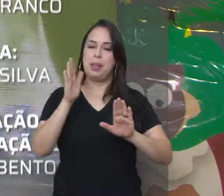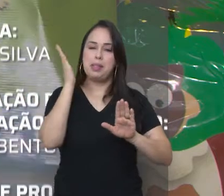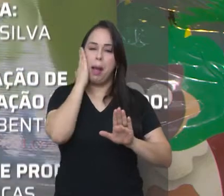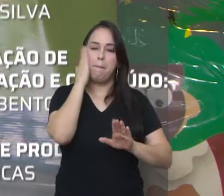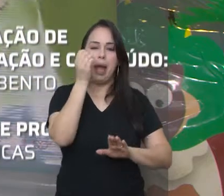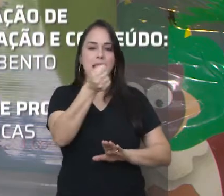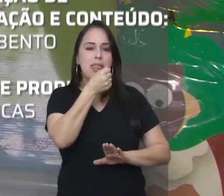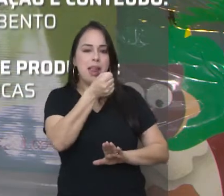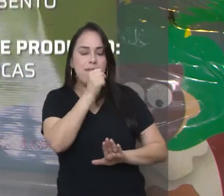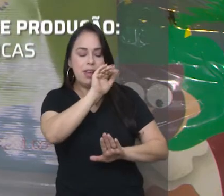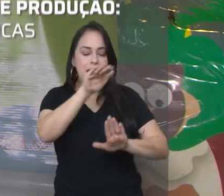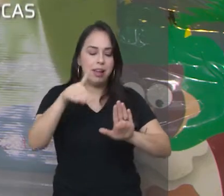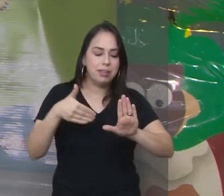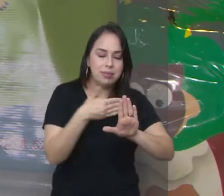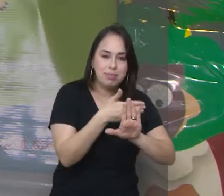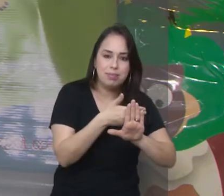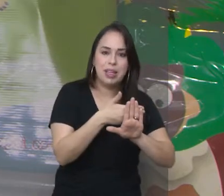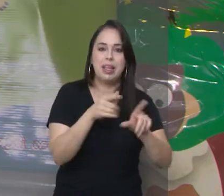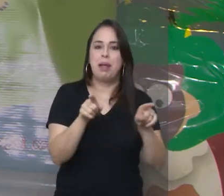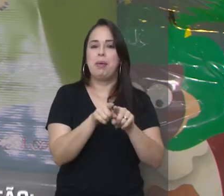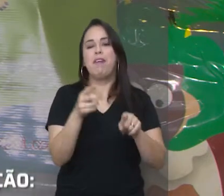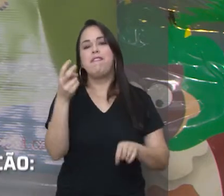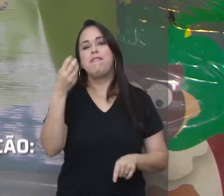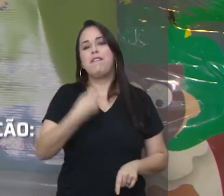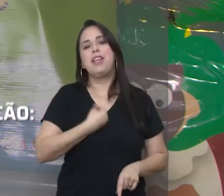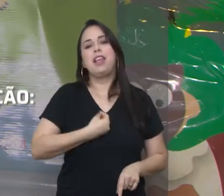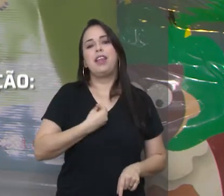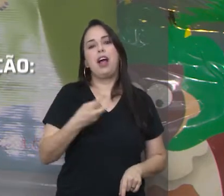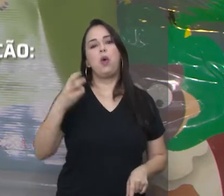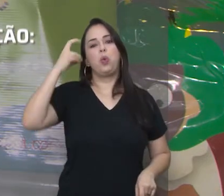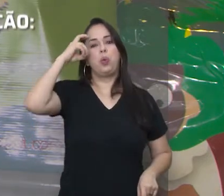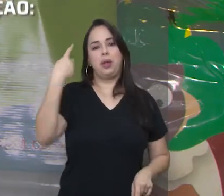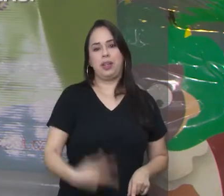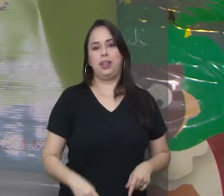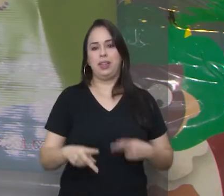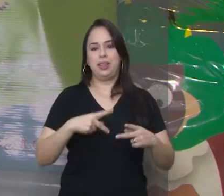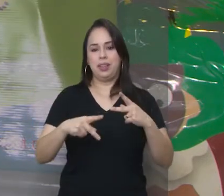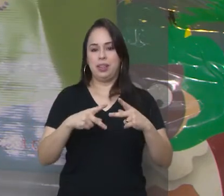dos bastidores, próximas pautas e da vida cultural de São José dos